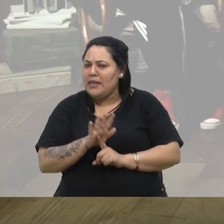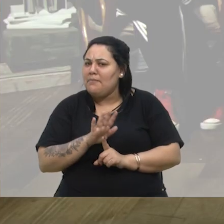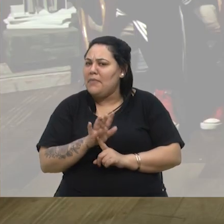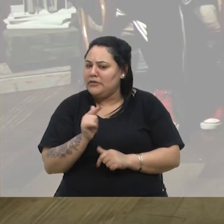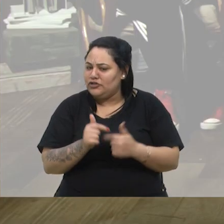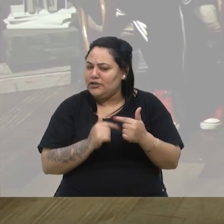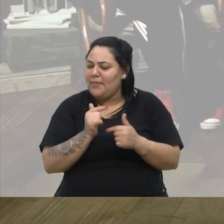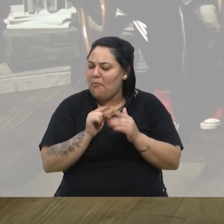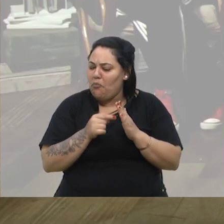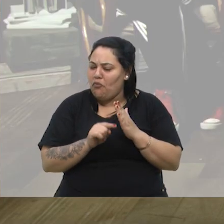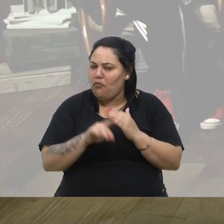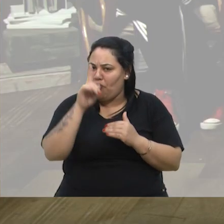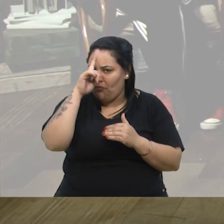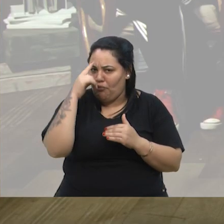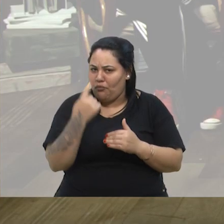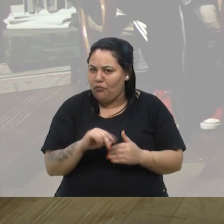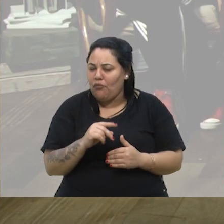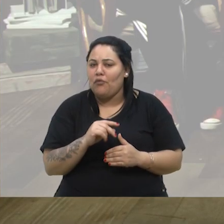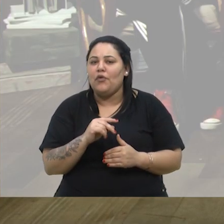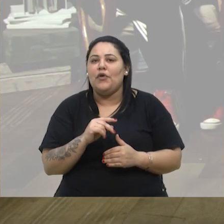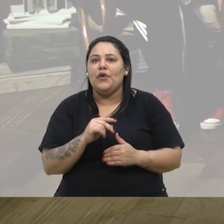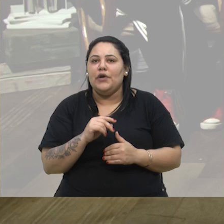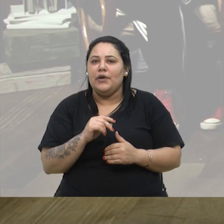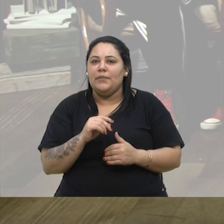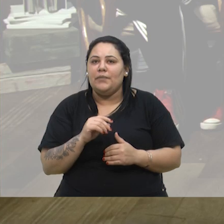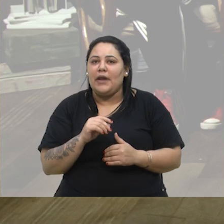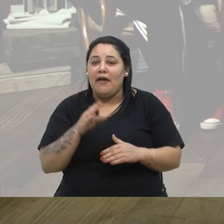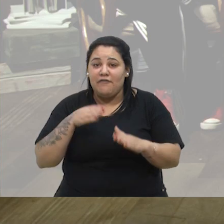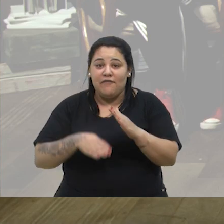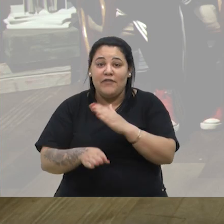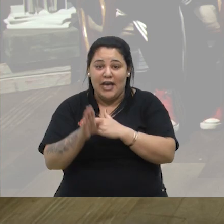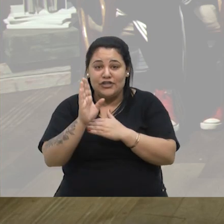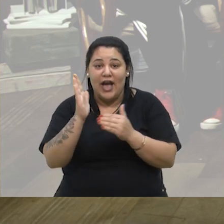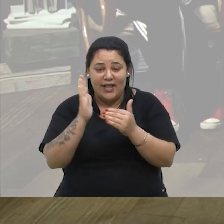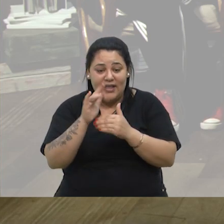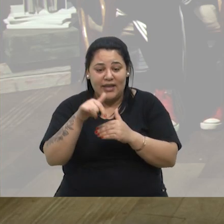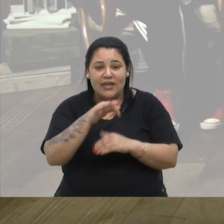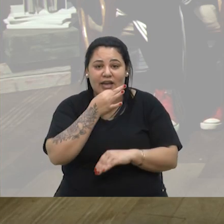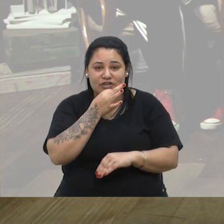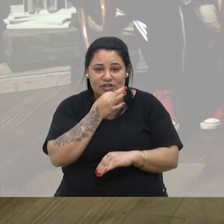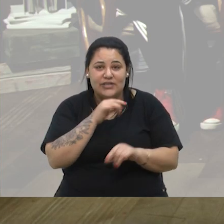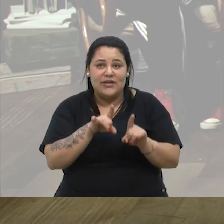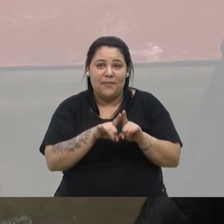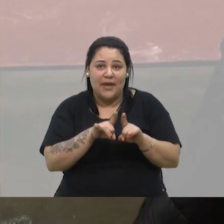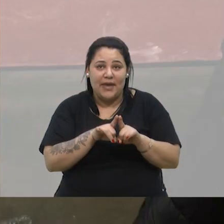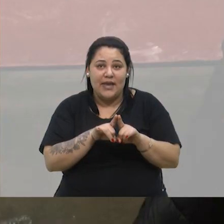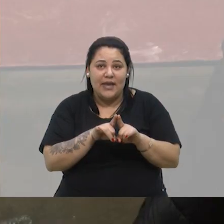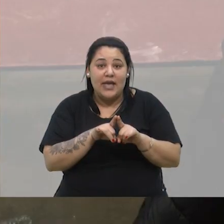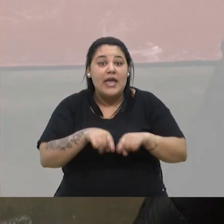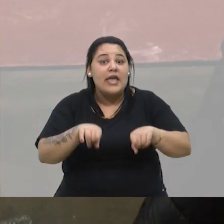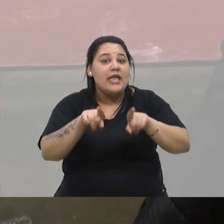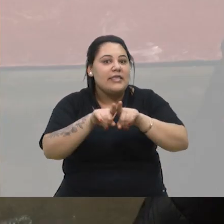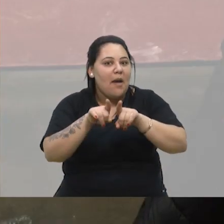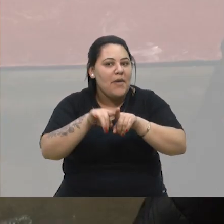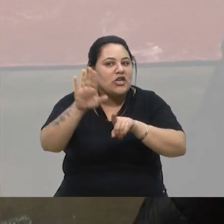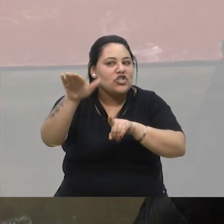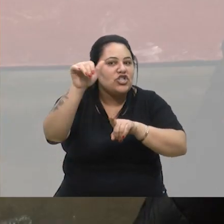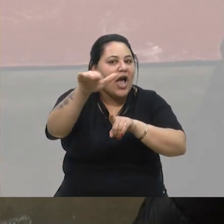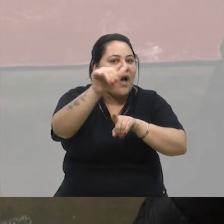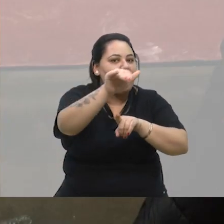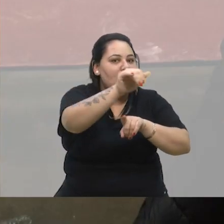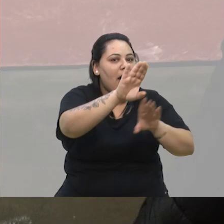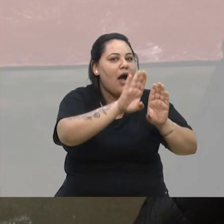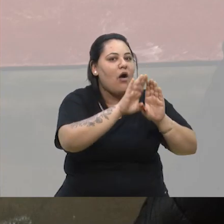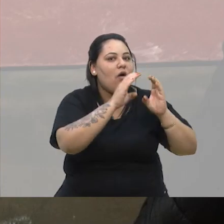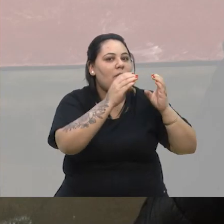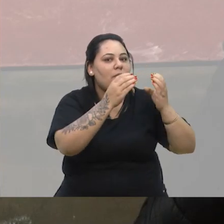tudo demanda um trabalho bem grande, né, de vinda deles e de mobilizar também a